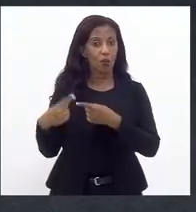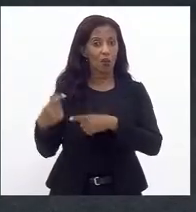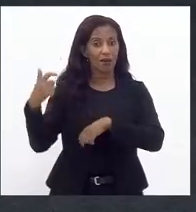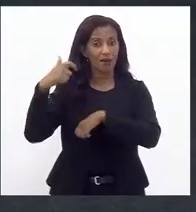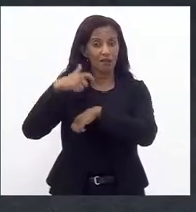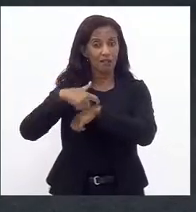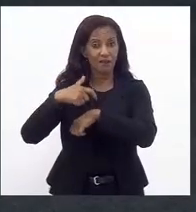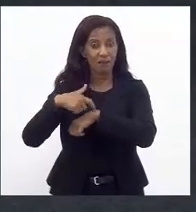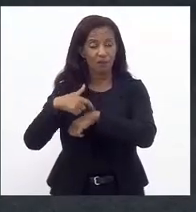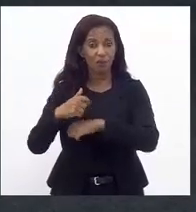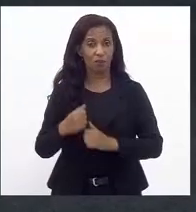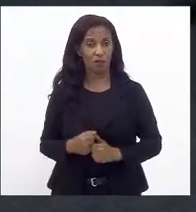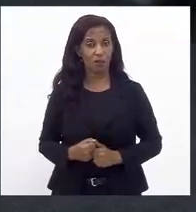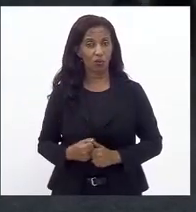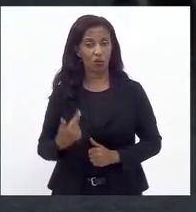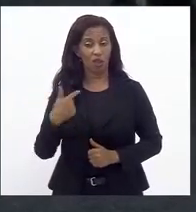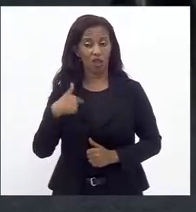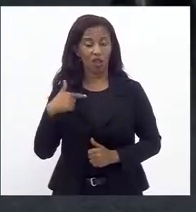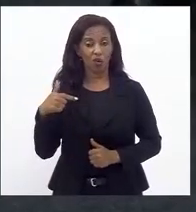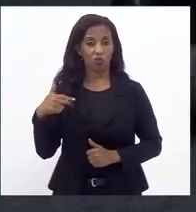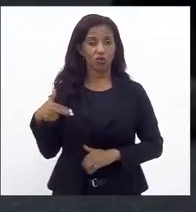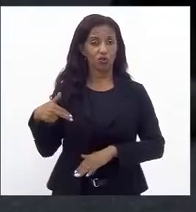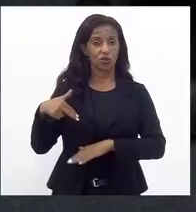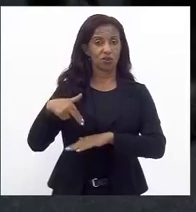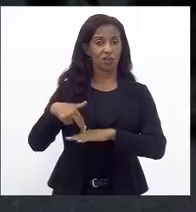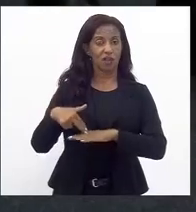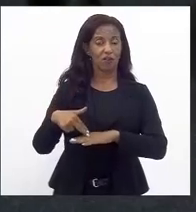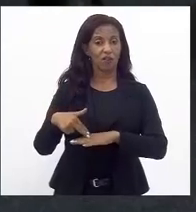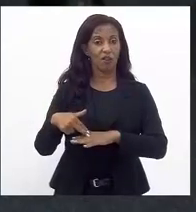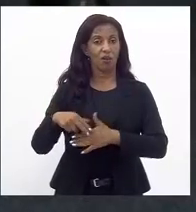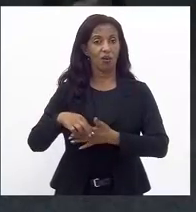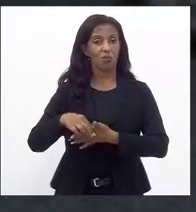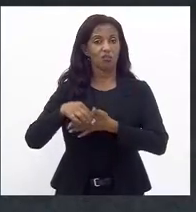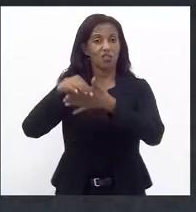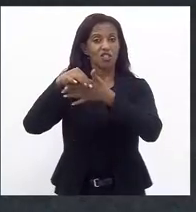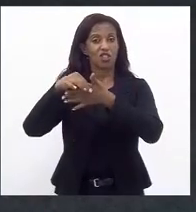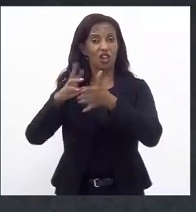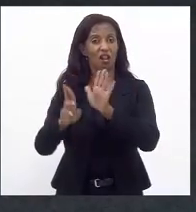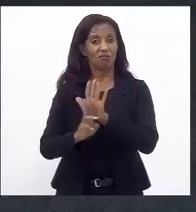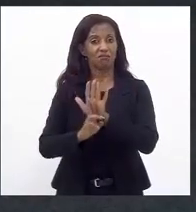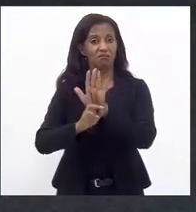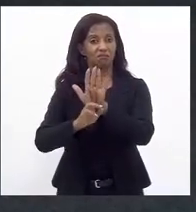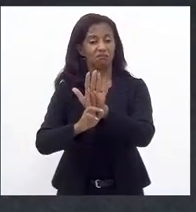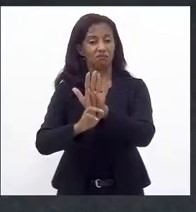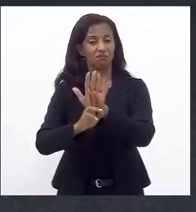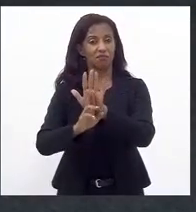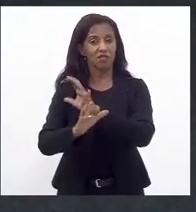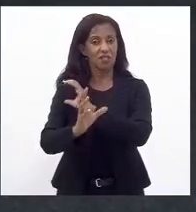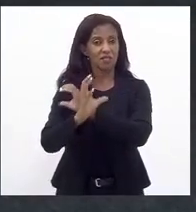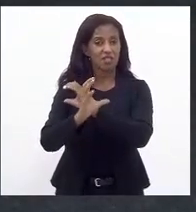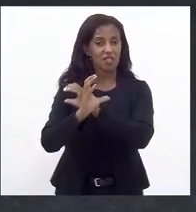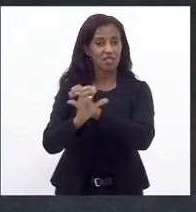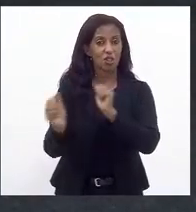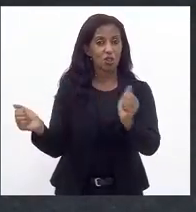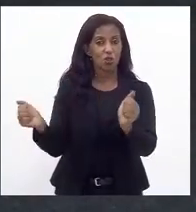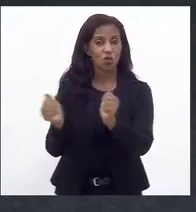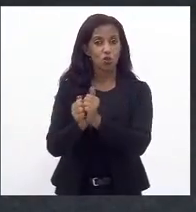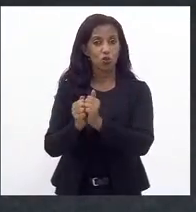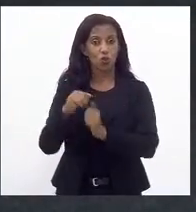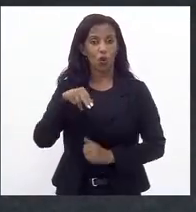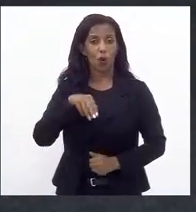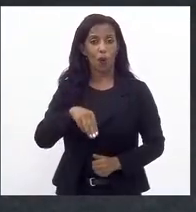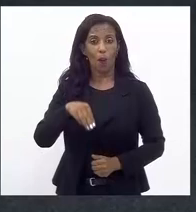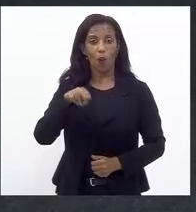naquele momento eu estava representante do Sindicato dos policiais civis juntamos